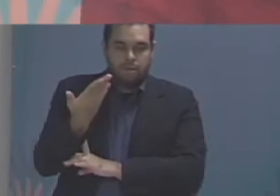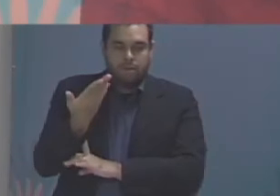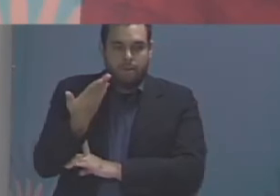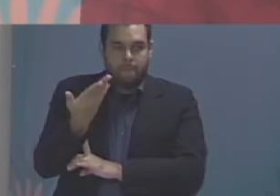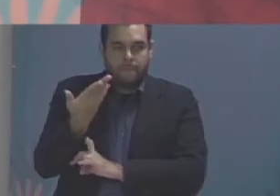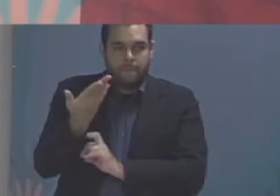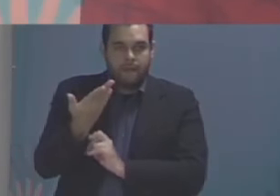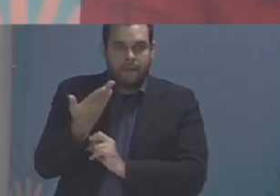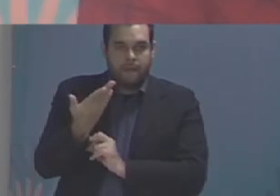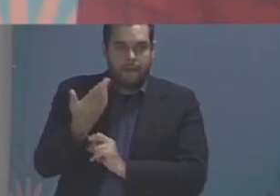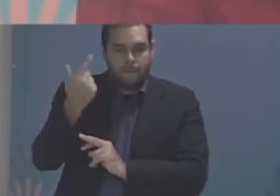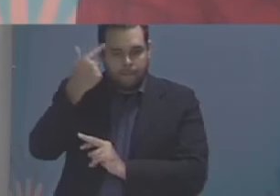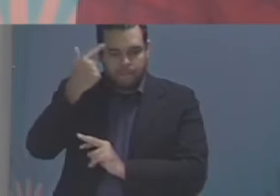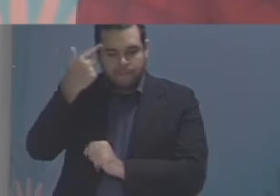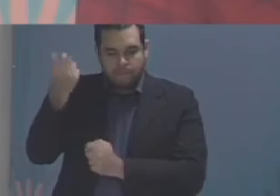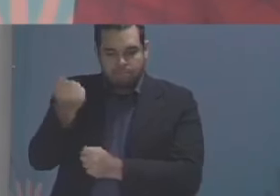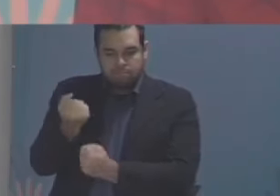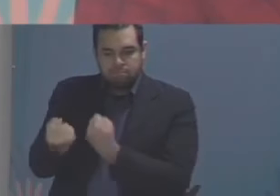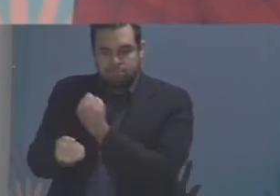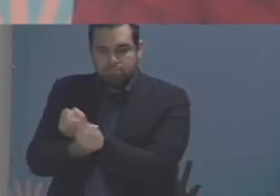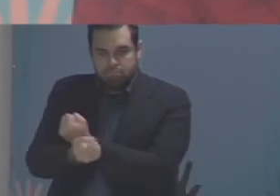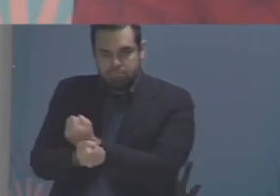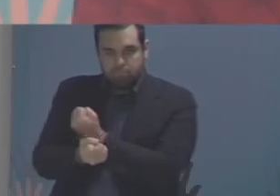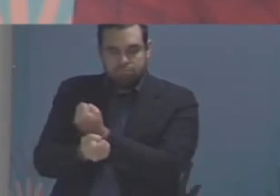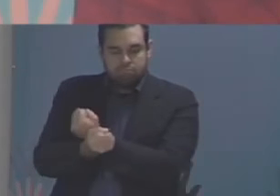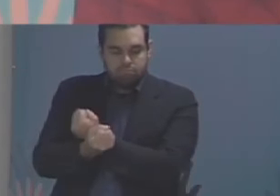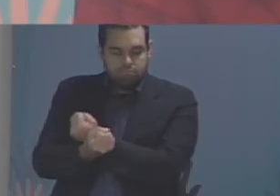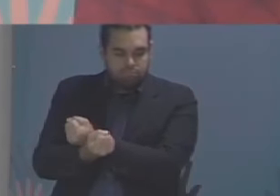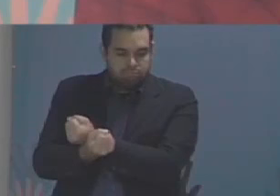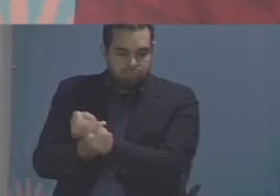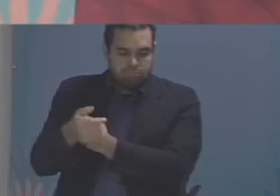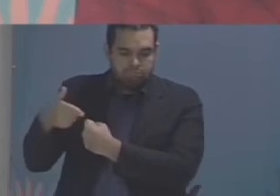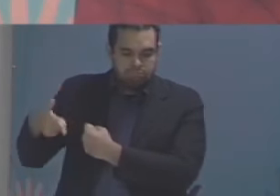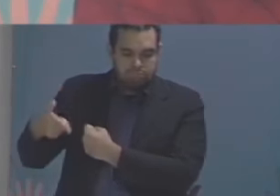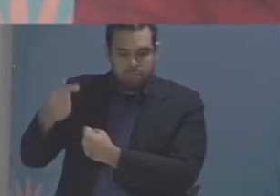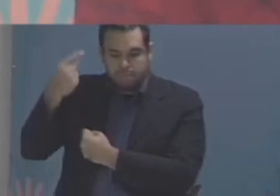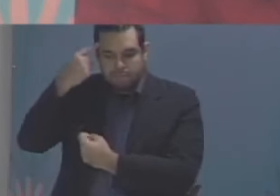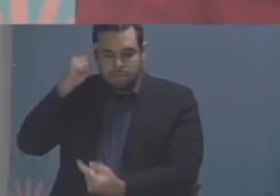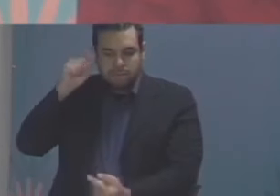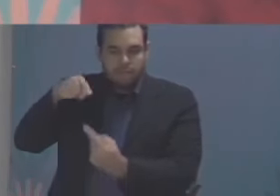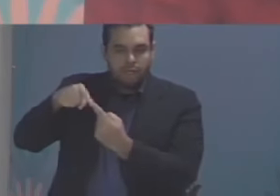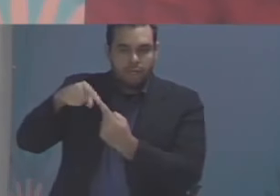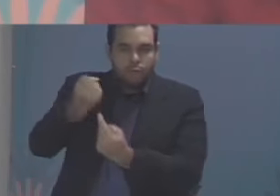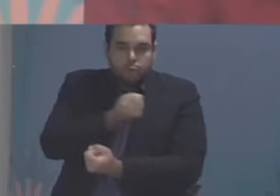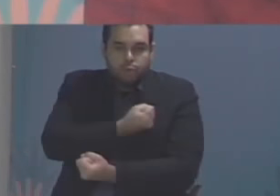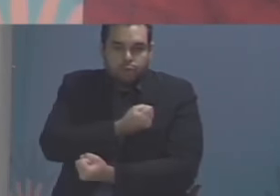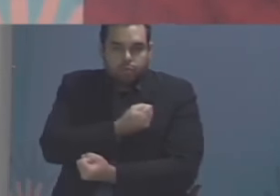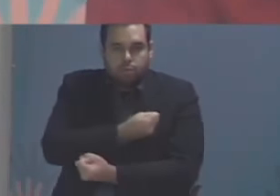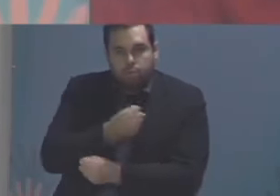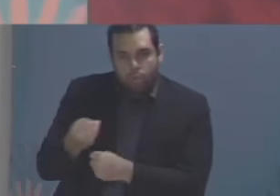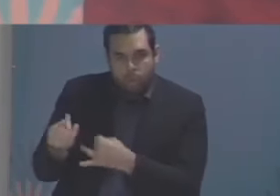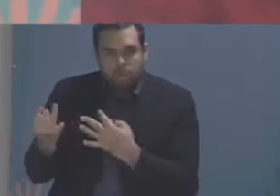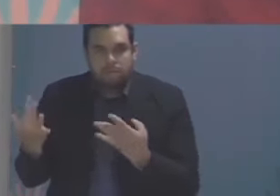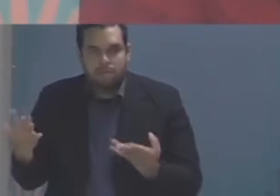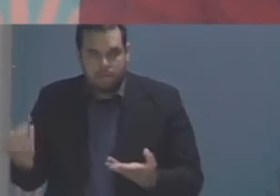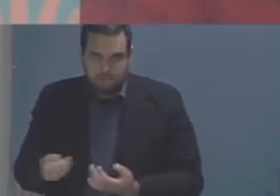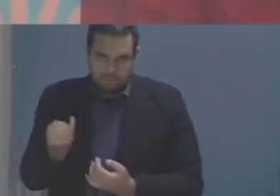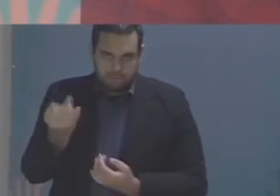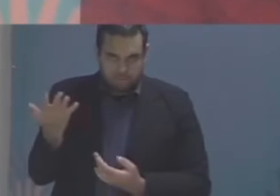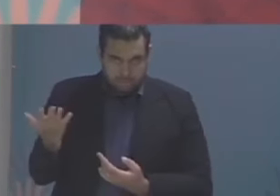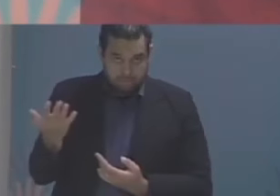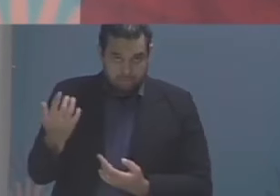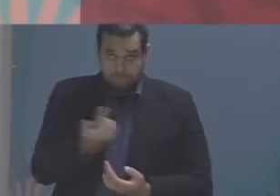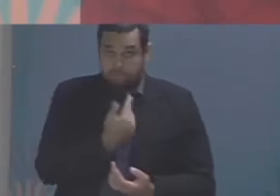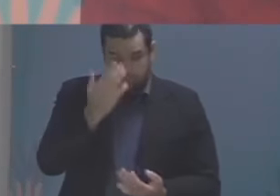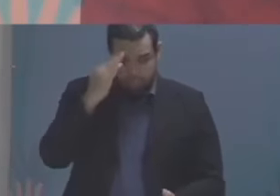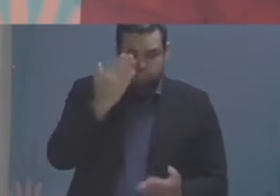que os aprisionam, de certo modo, a essa ideia numérica de constatação. Nós